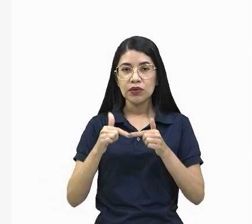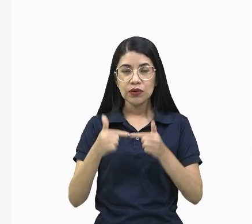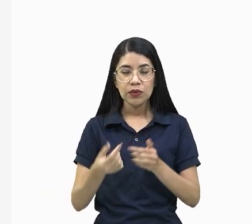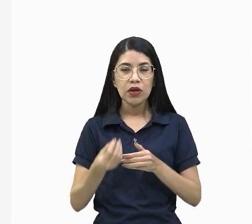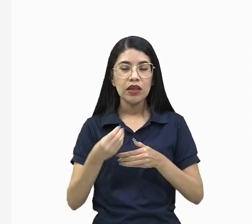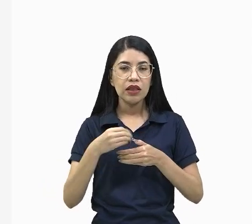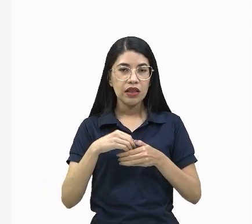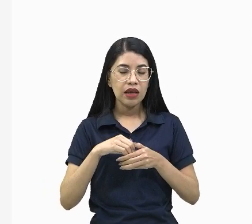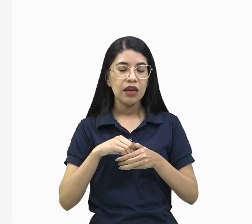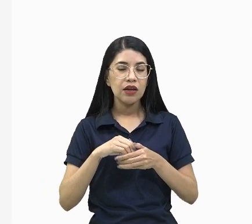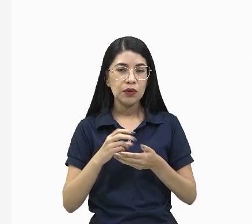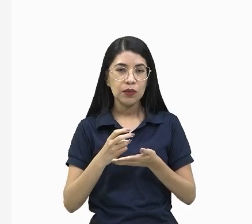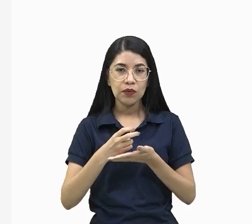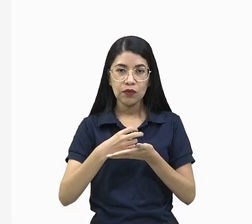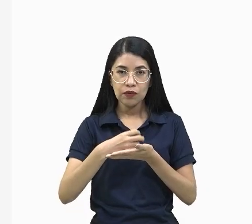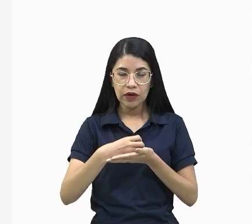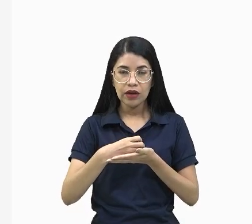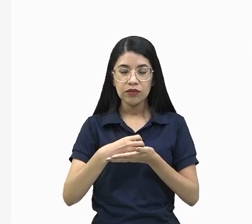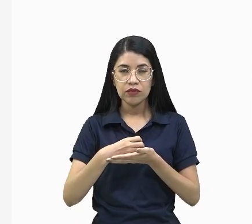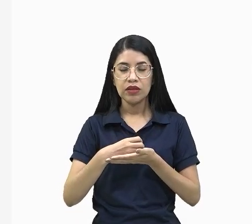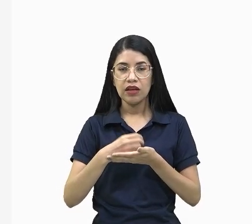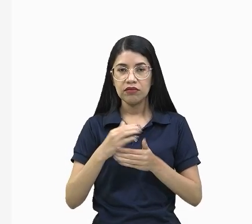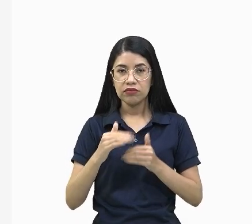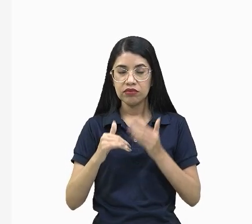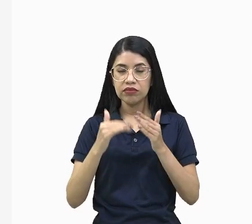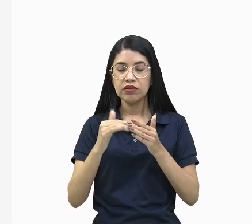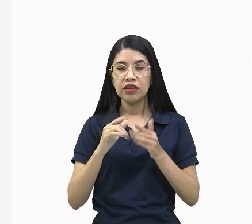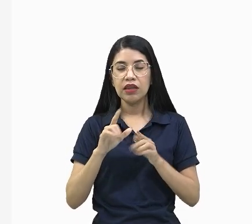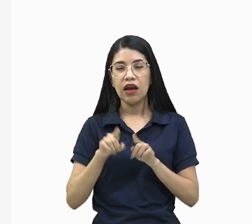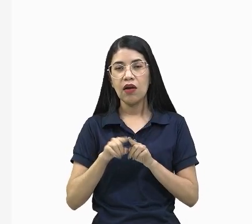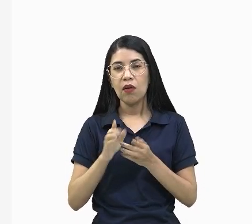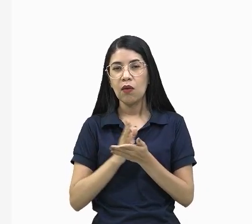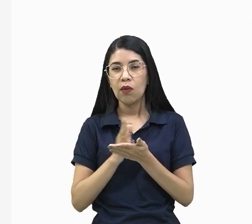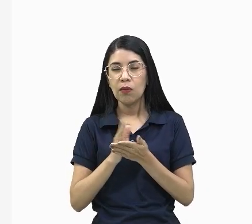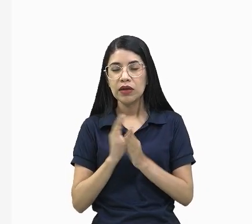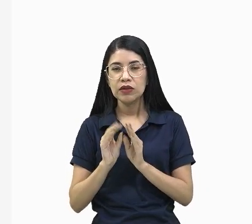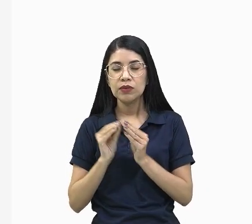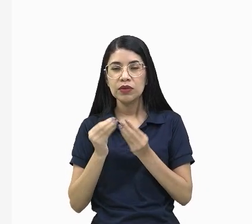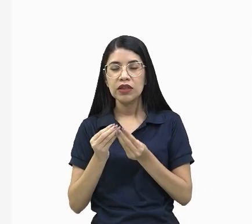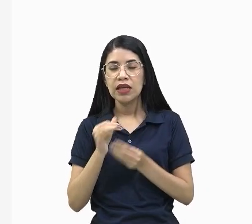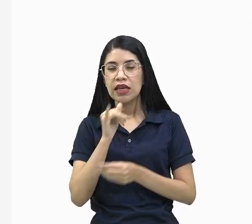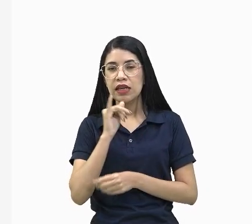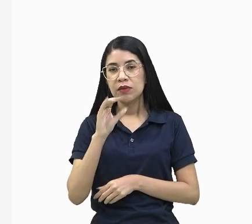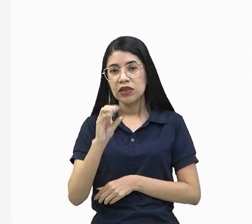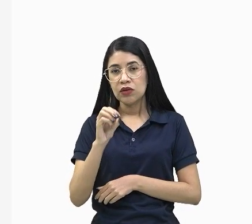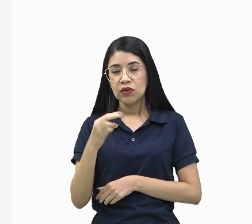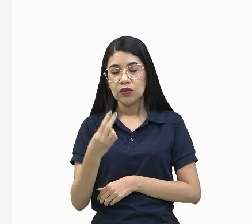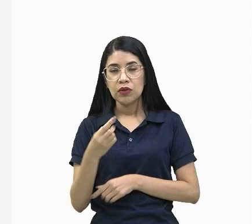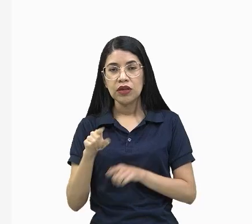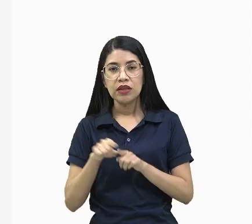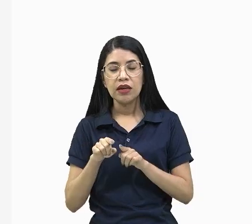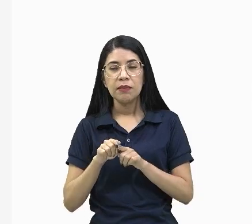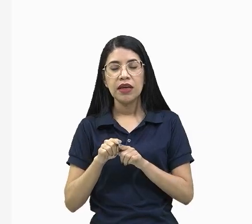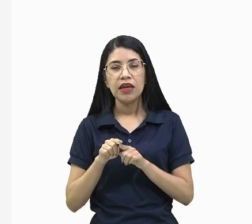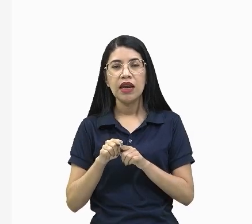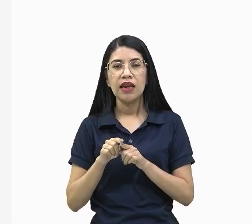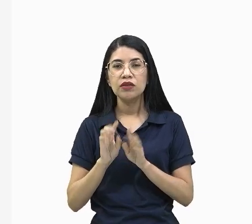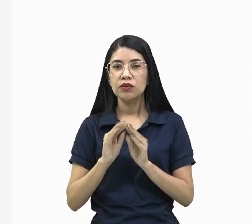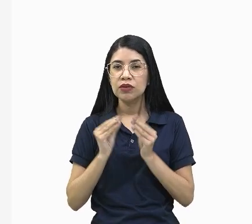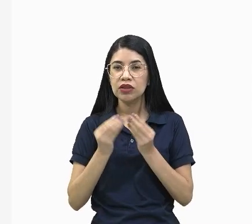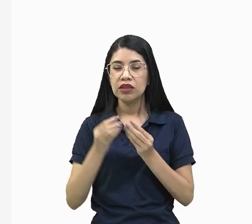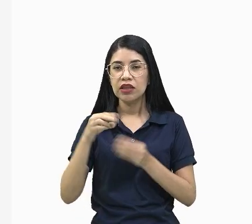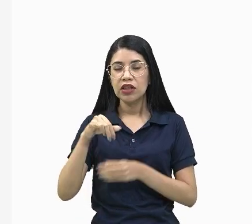ali, né, desse embrião em desenvolvimento, que são alguns resíduos como dióxido de carbono e produtos nitrogenados, que